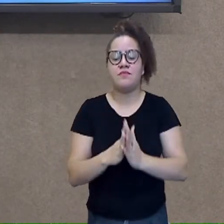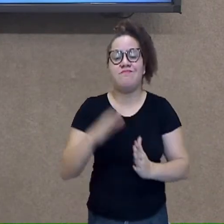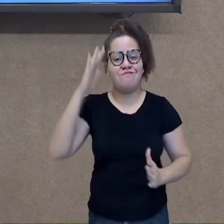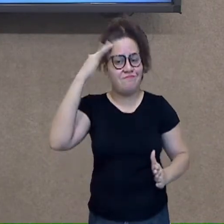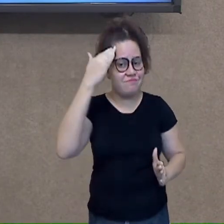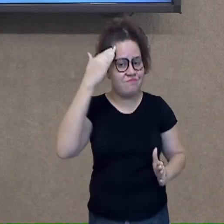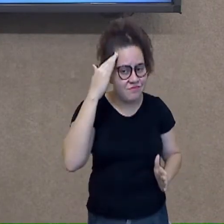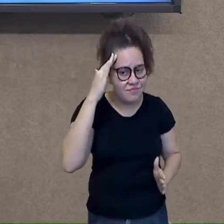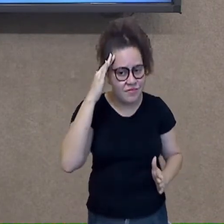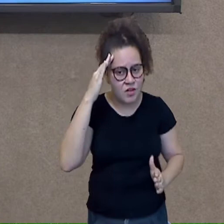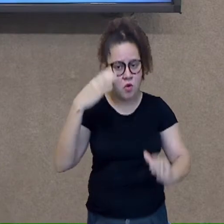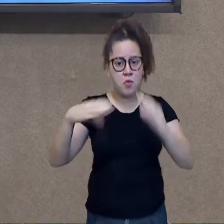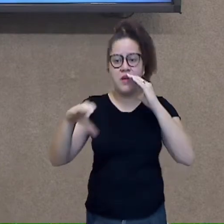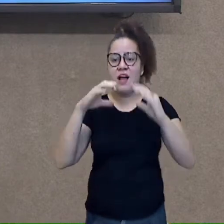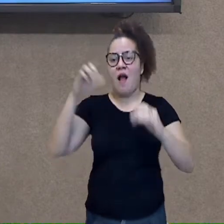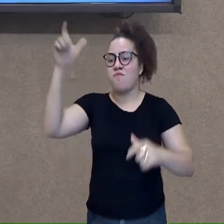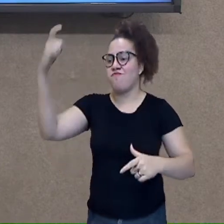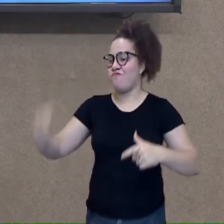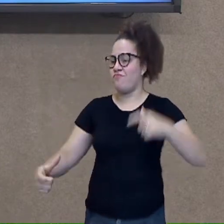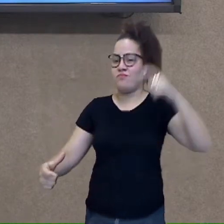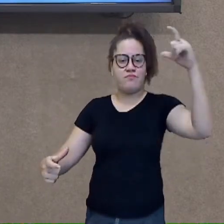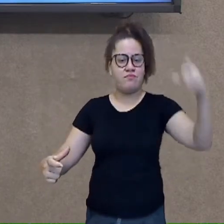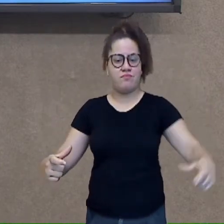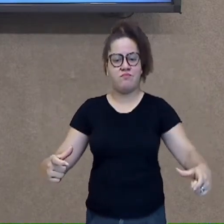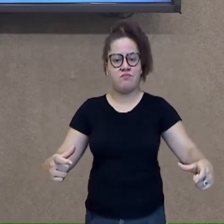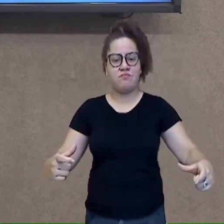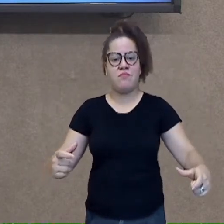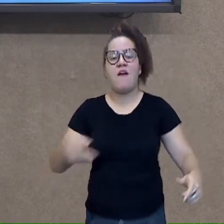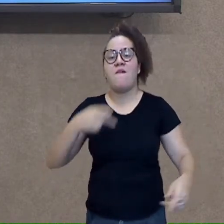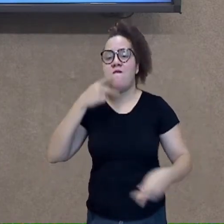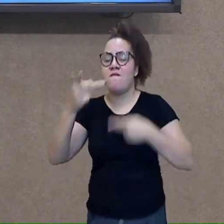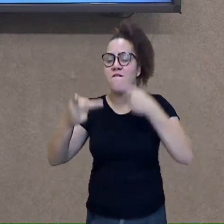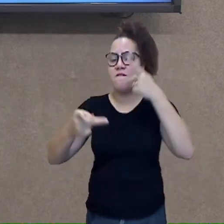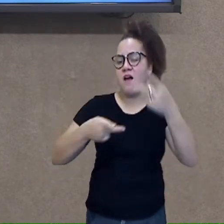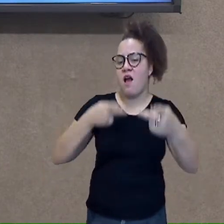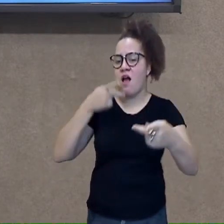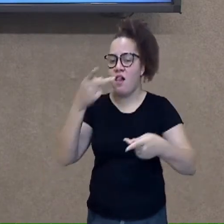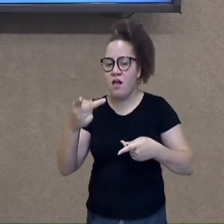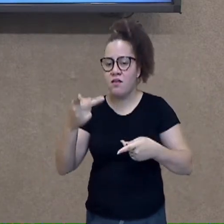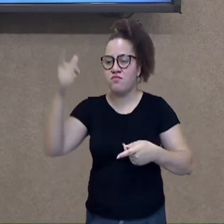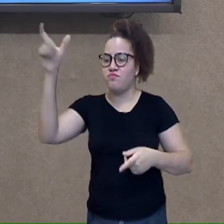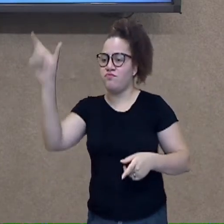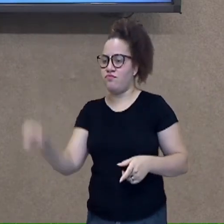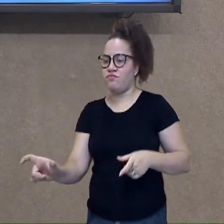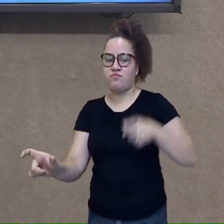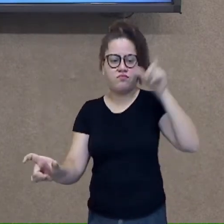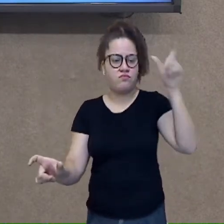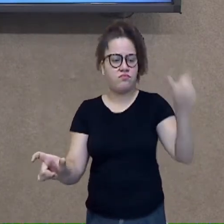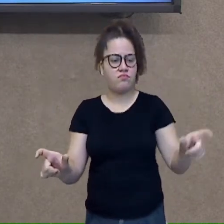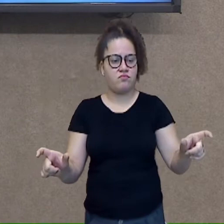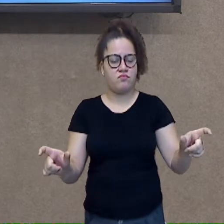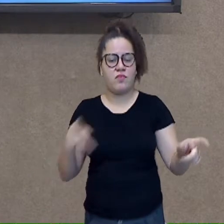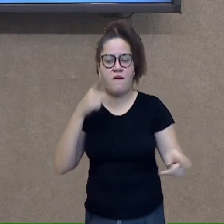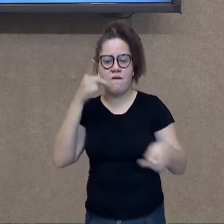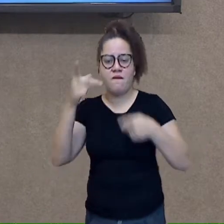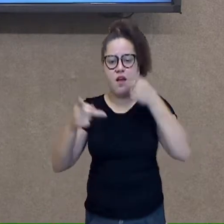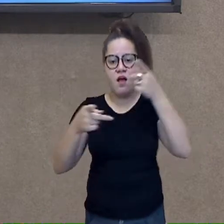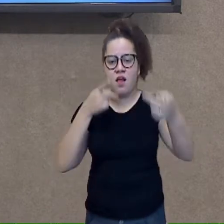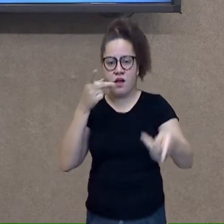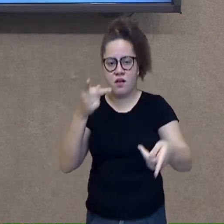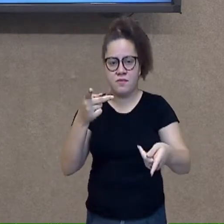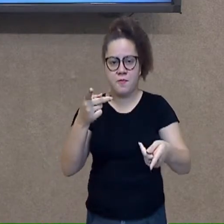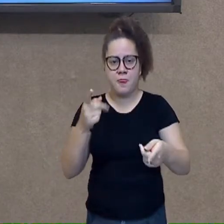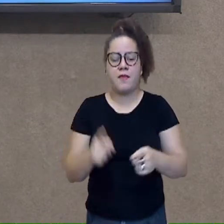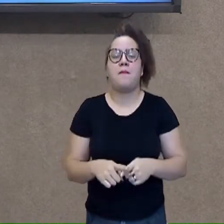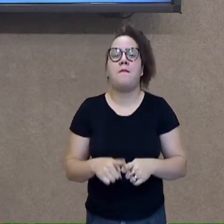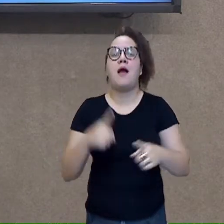entenda, comunicar fisicamente é simplesmente o ato de falar, né? O interlocutor passa a mensagem e você recebe. Quando